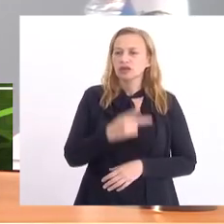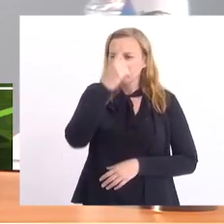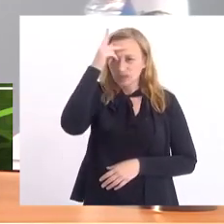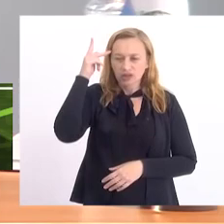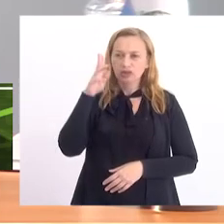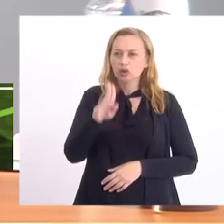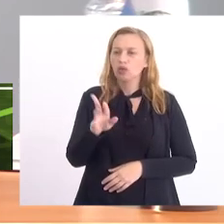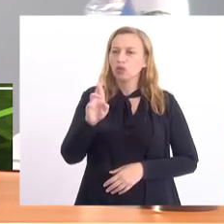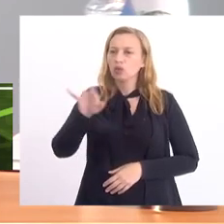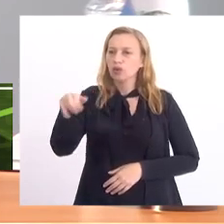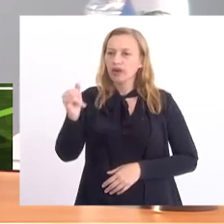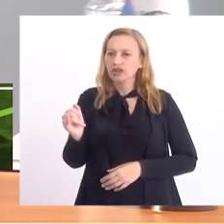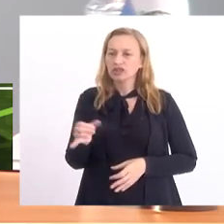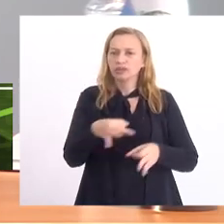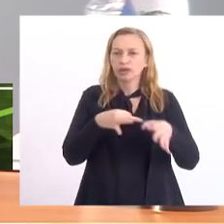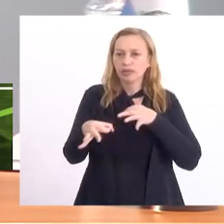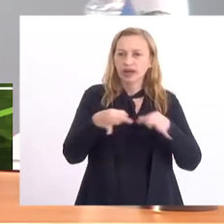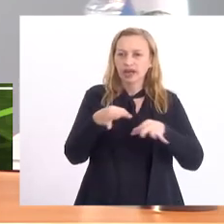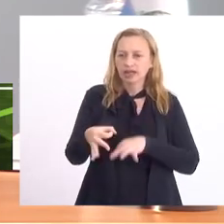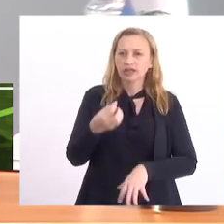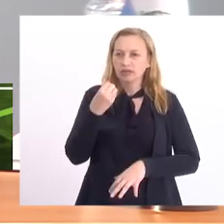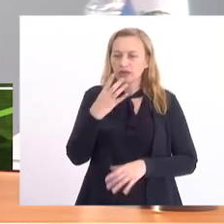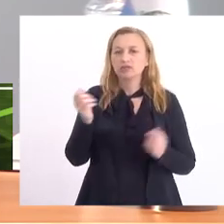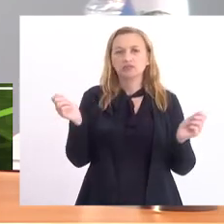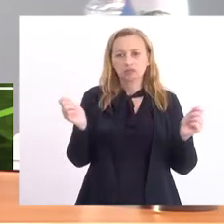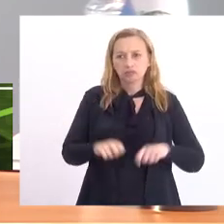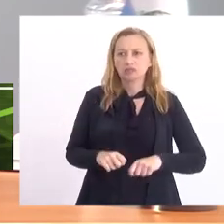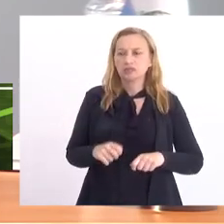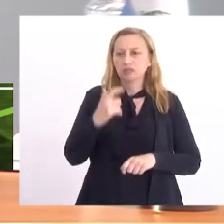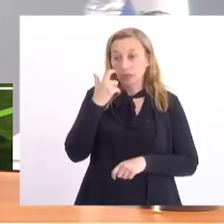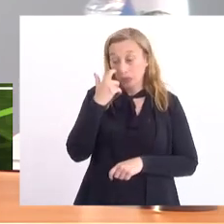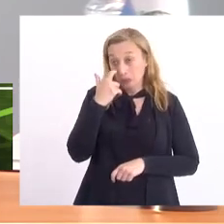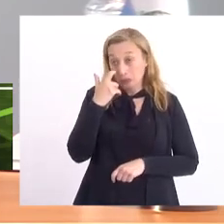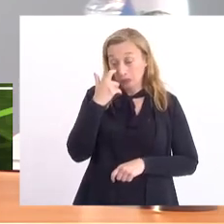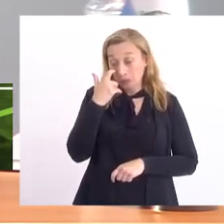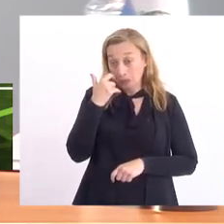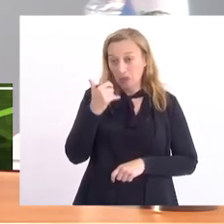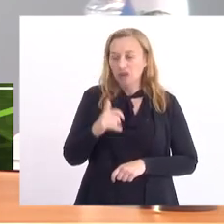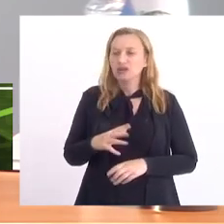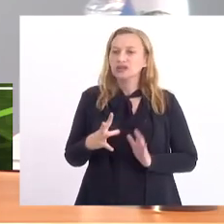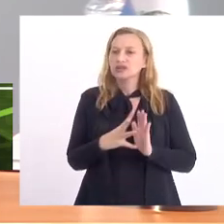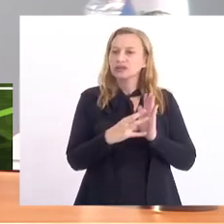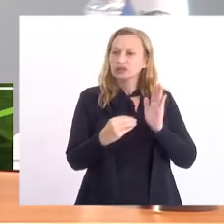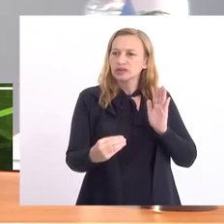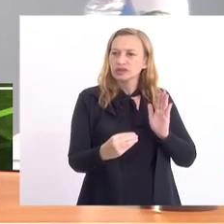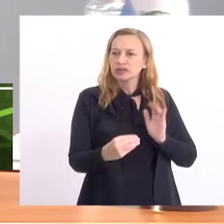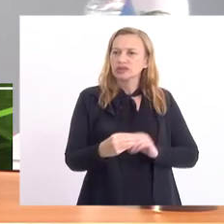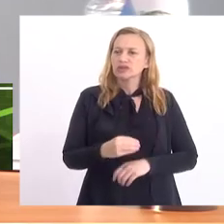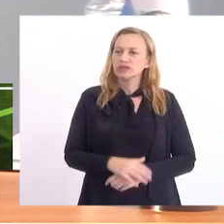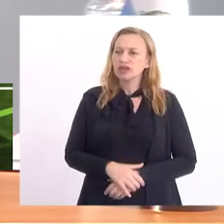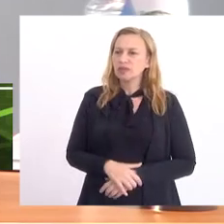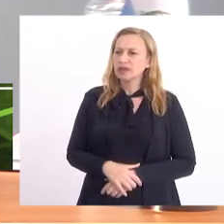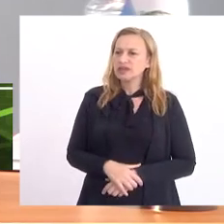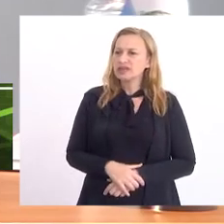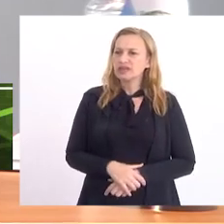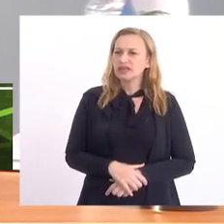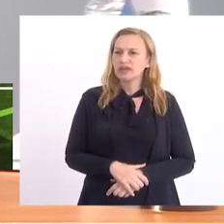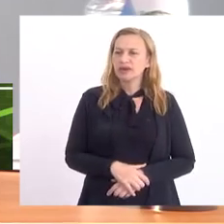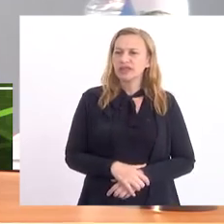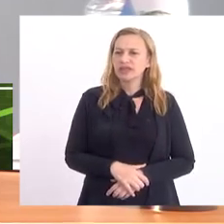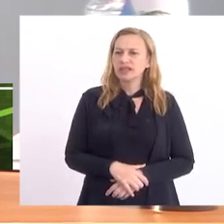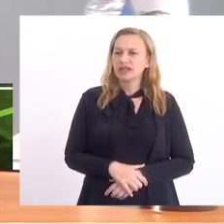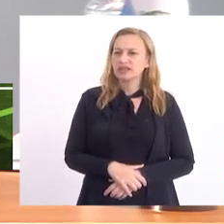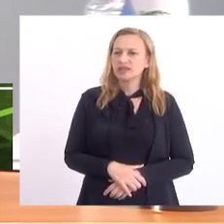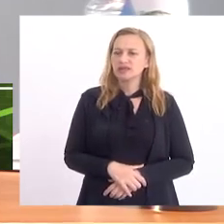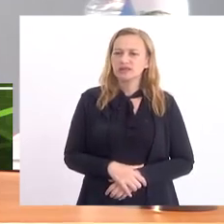UERJ é muito preparado, é muito capacitado. Então, esse modelo, a gente lá